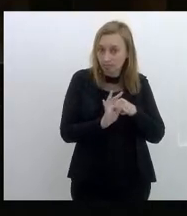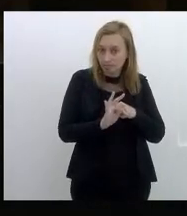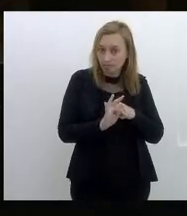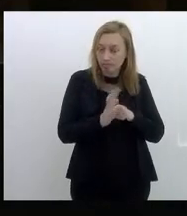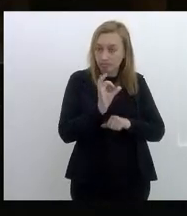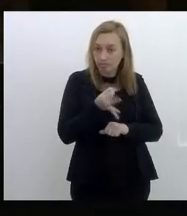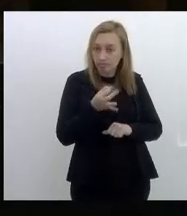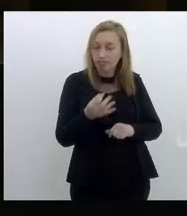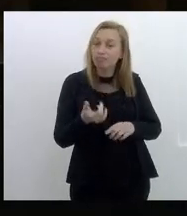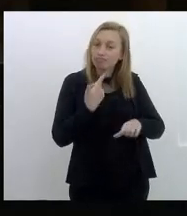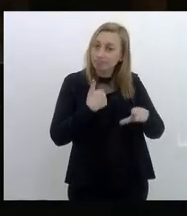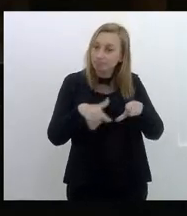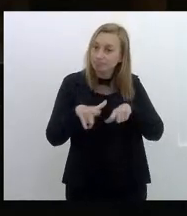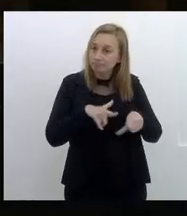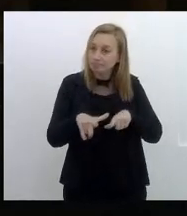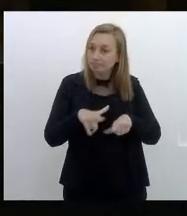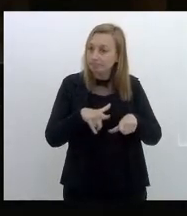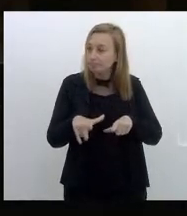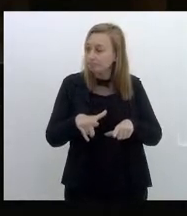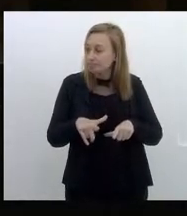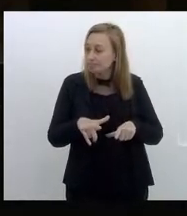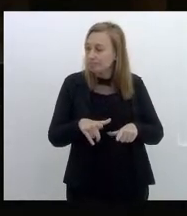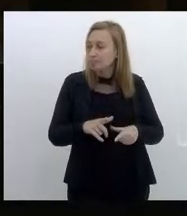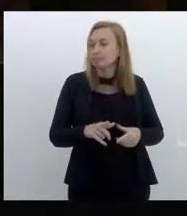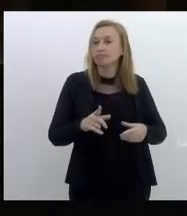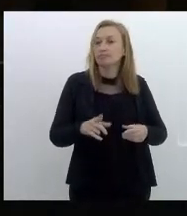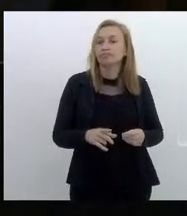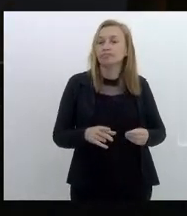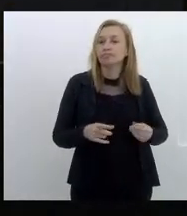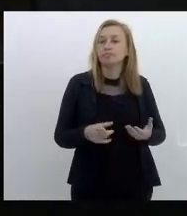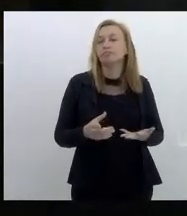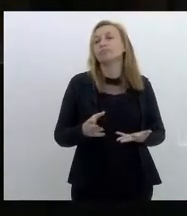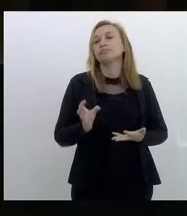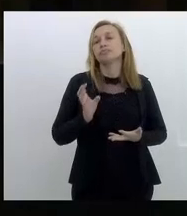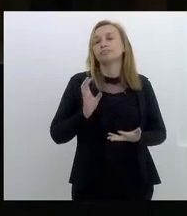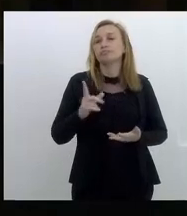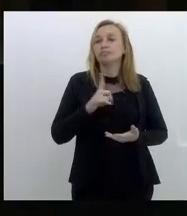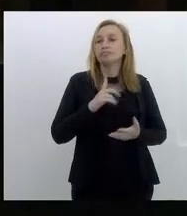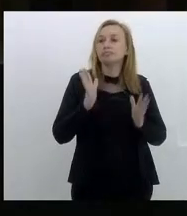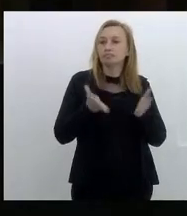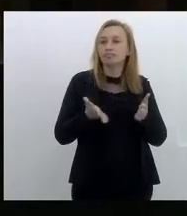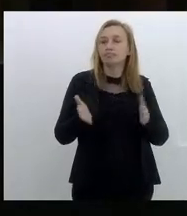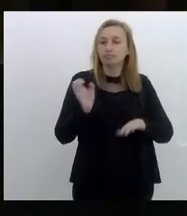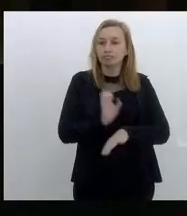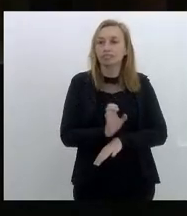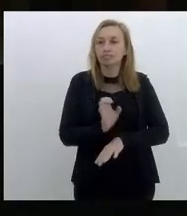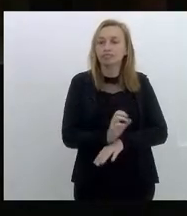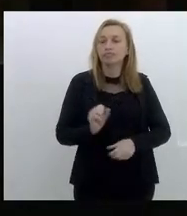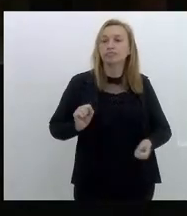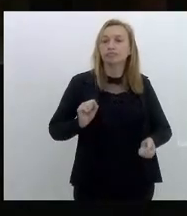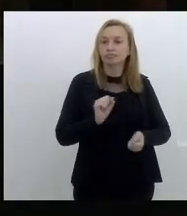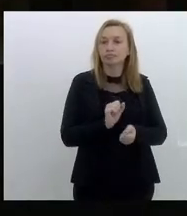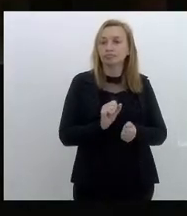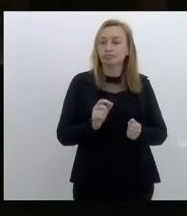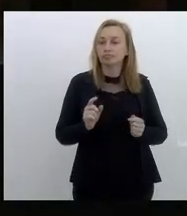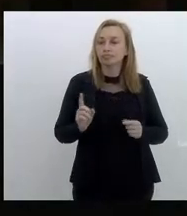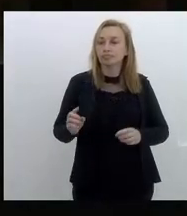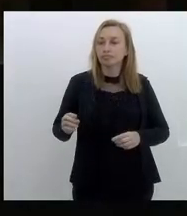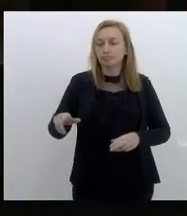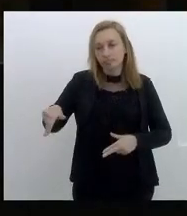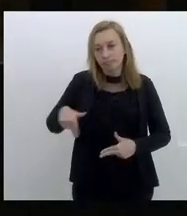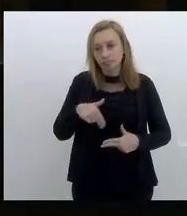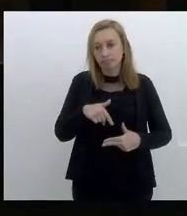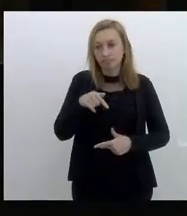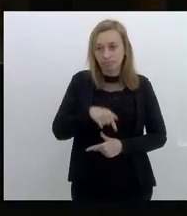inclusive nesse serviço para trazer riquezas que hoje tem nesse estado então a gente veio parar aqui por